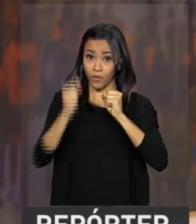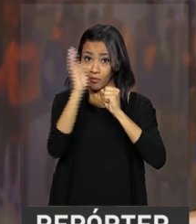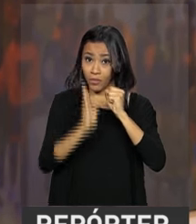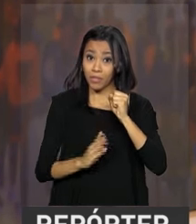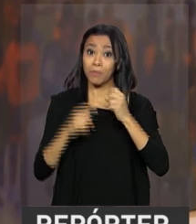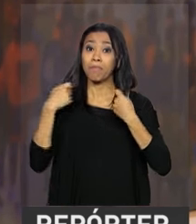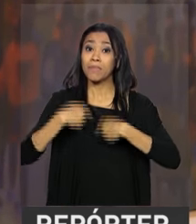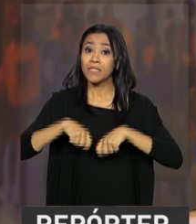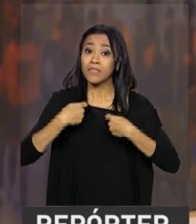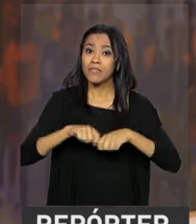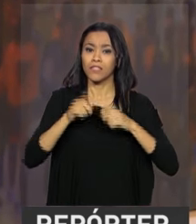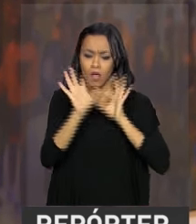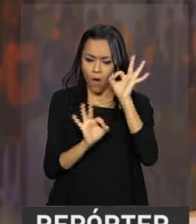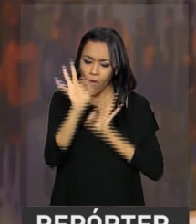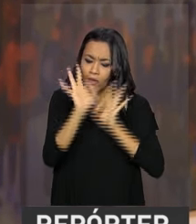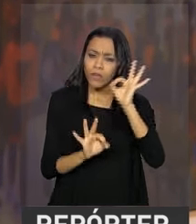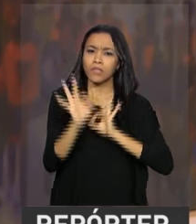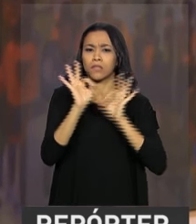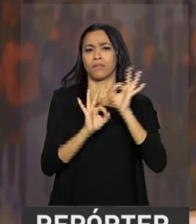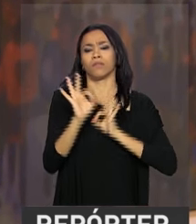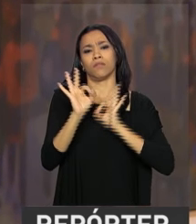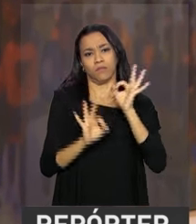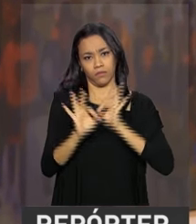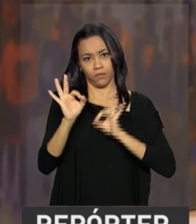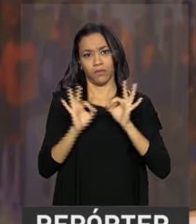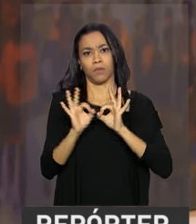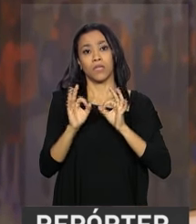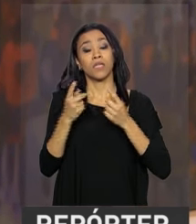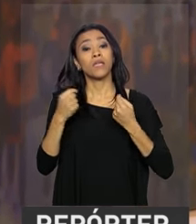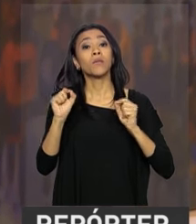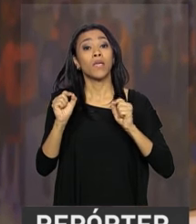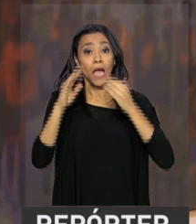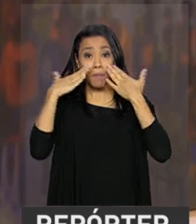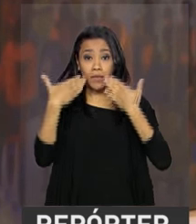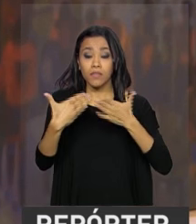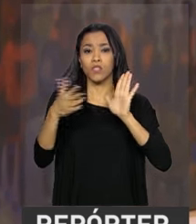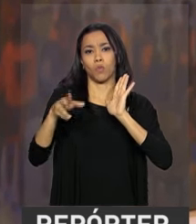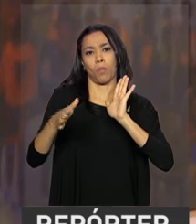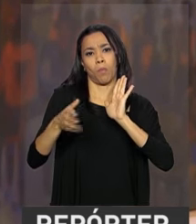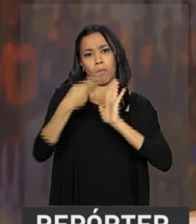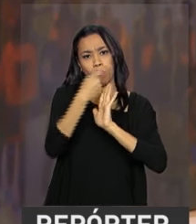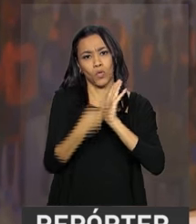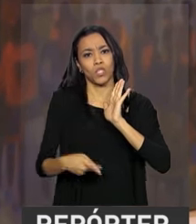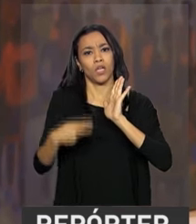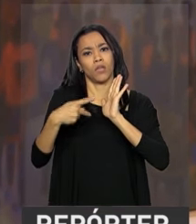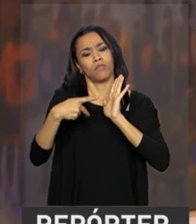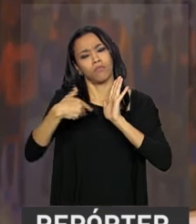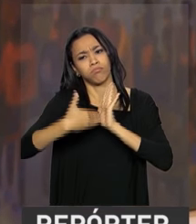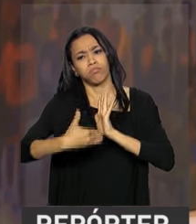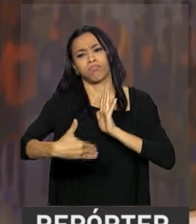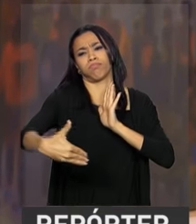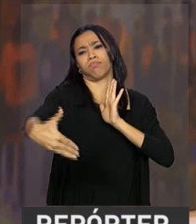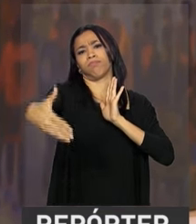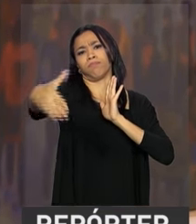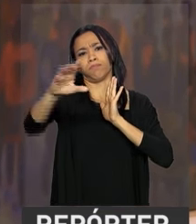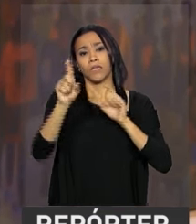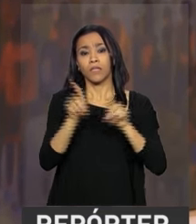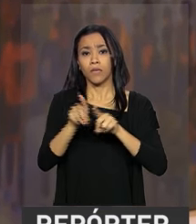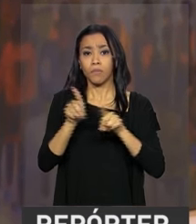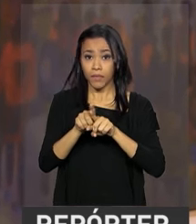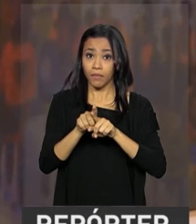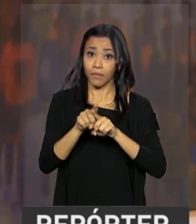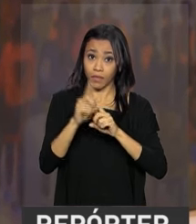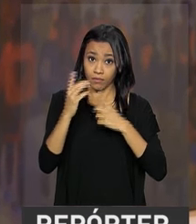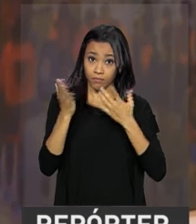precisam de ações estruturantes, ações que apresentem um projeto de longo prazo, um encaminhamento para a nação